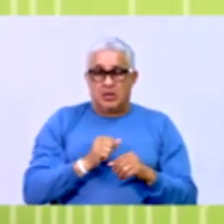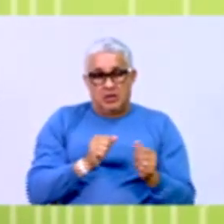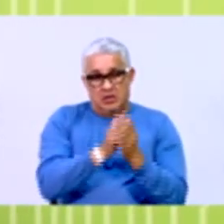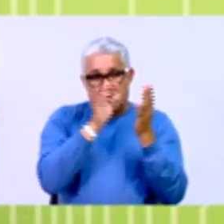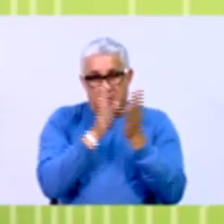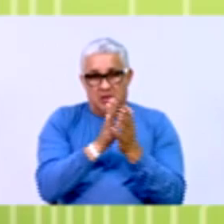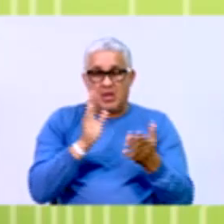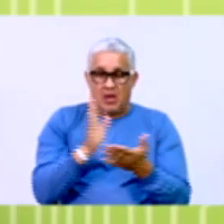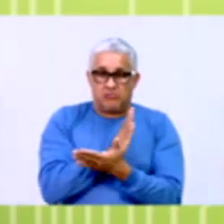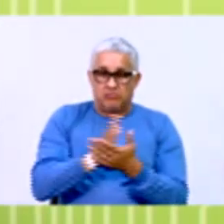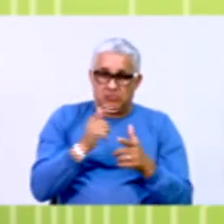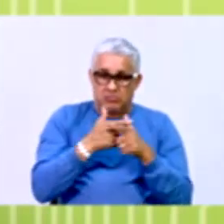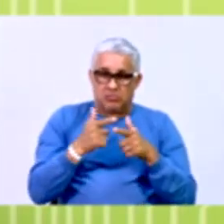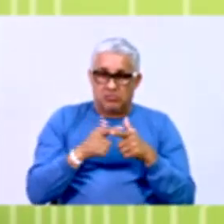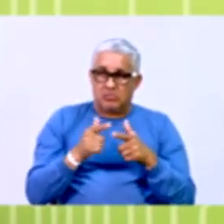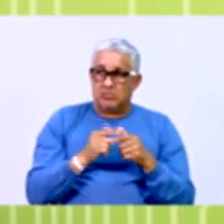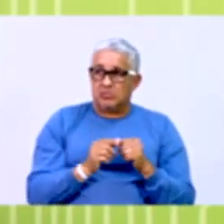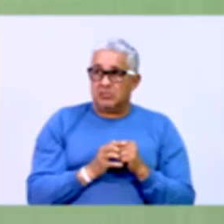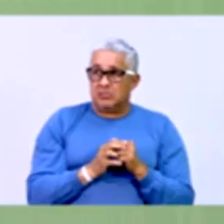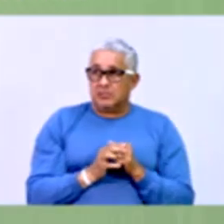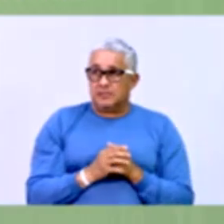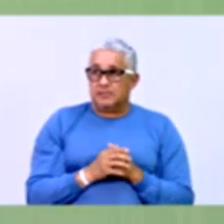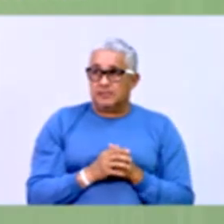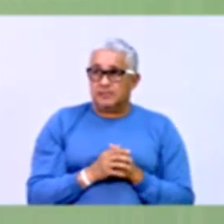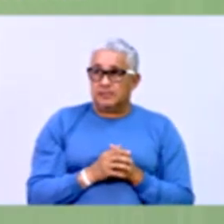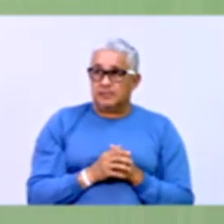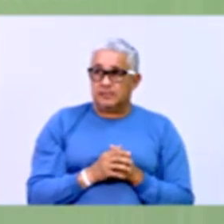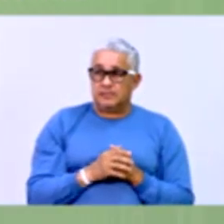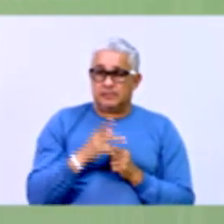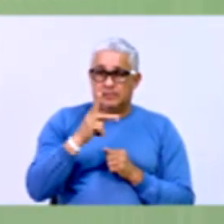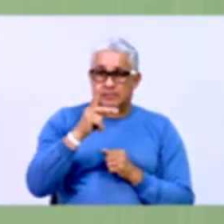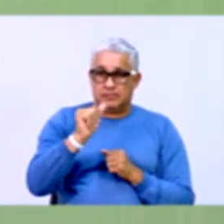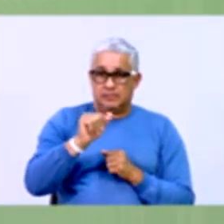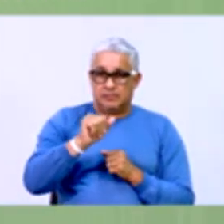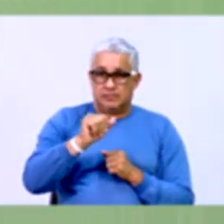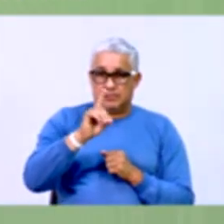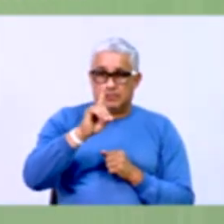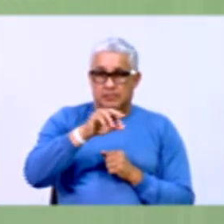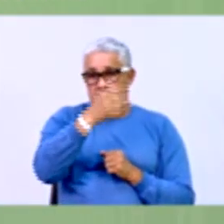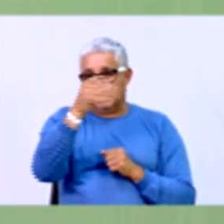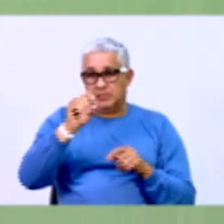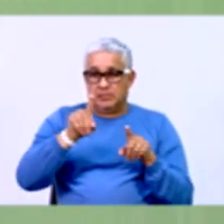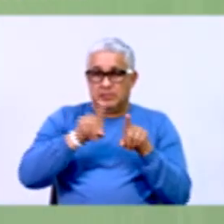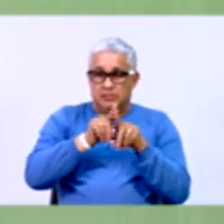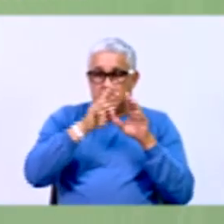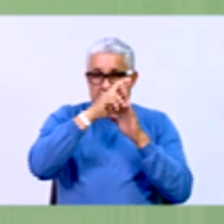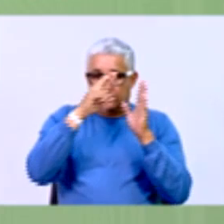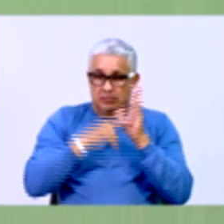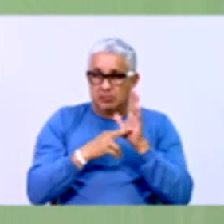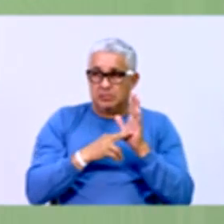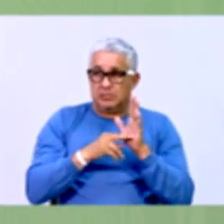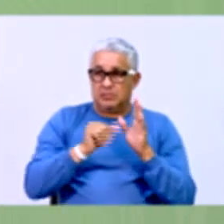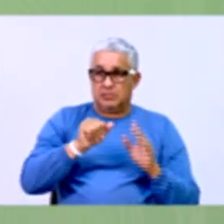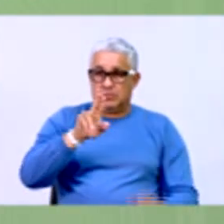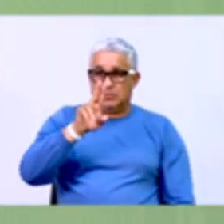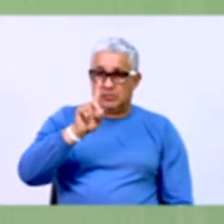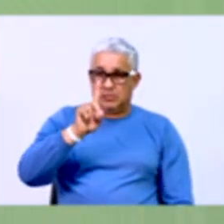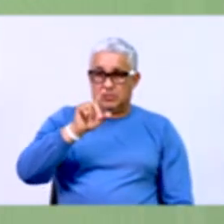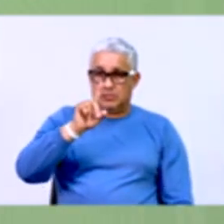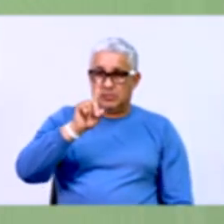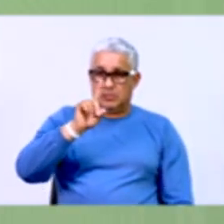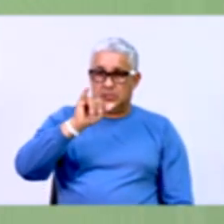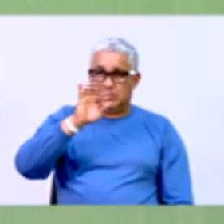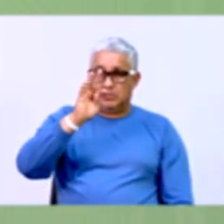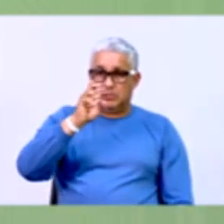nós vamos ver logo em seguida. Bom, padrões e normas. Então, auditoria, apesar de